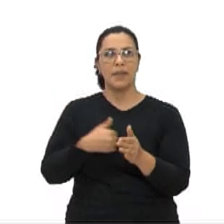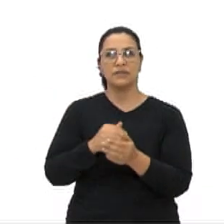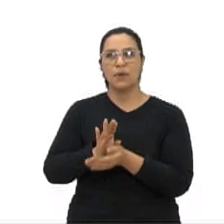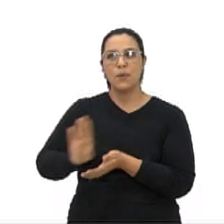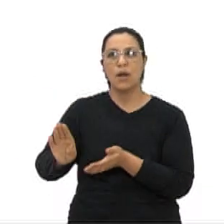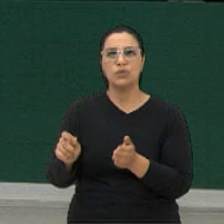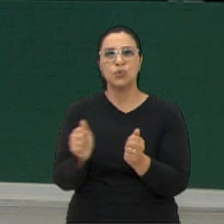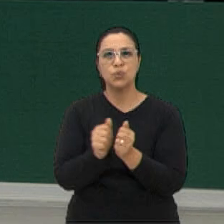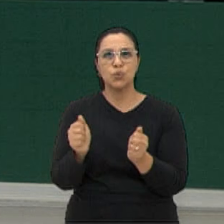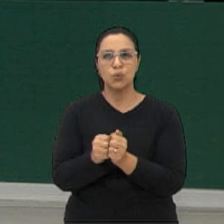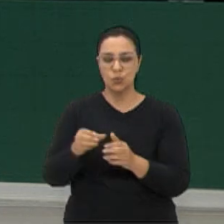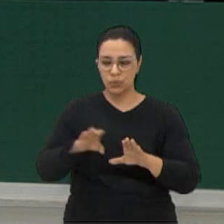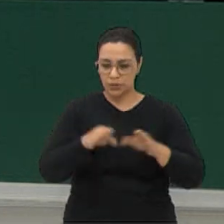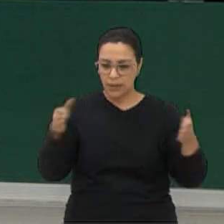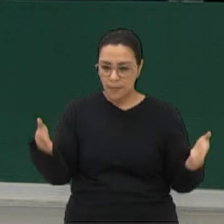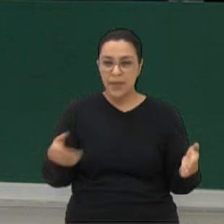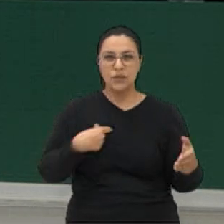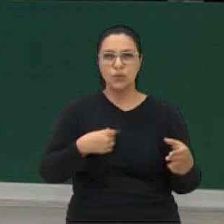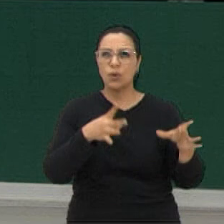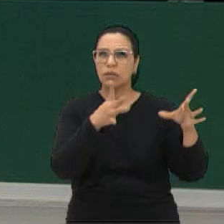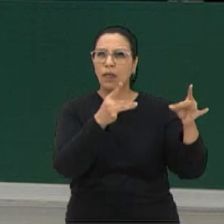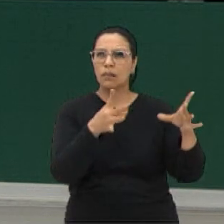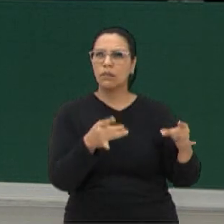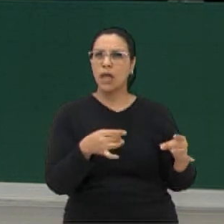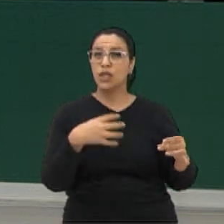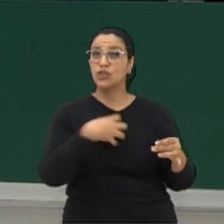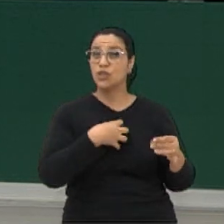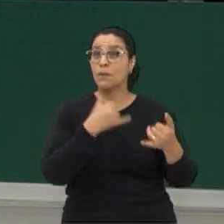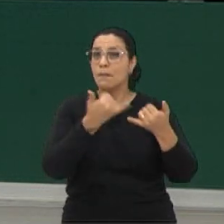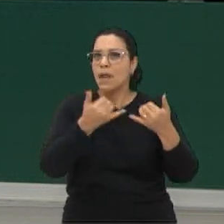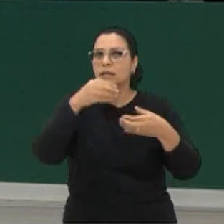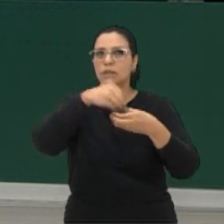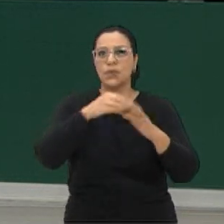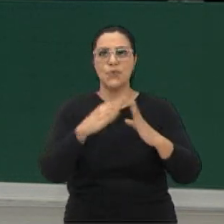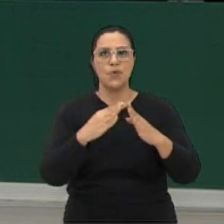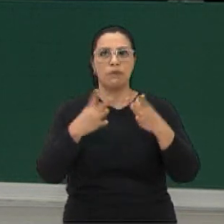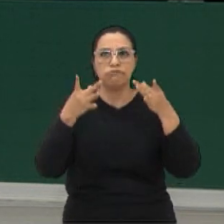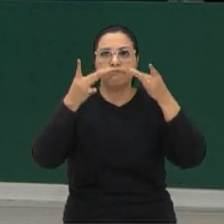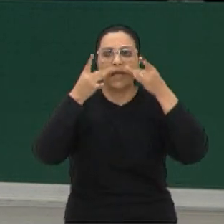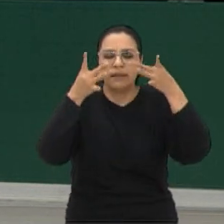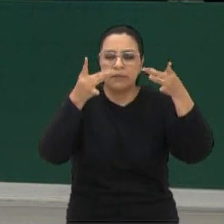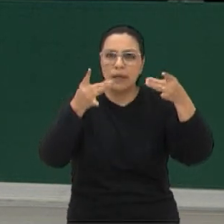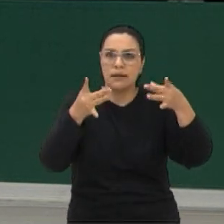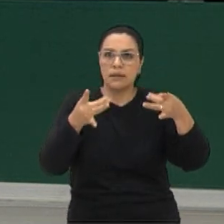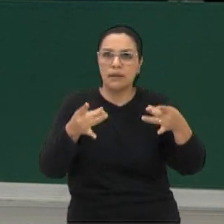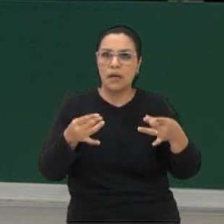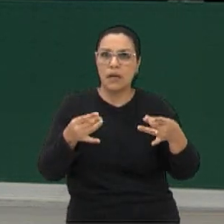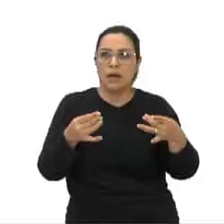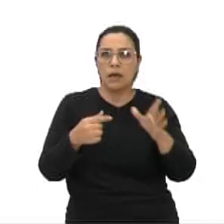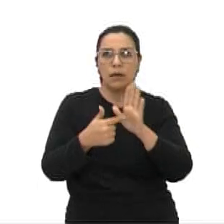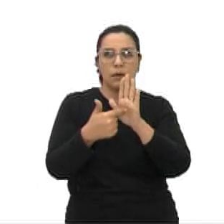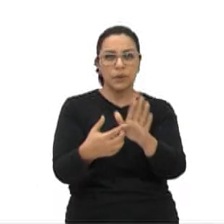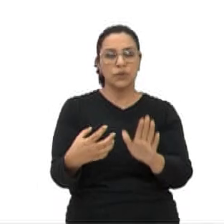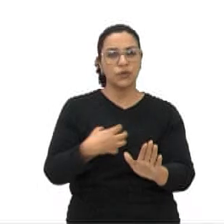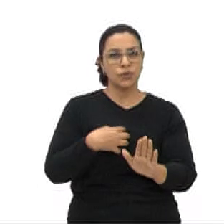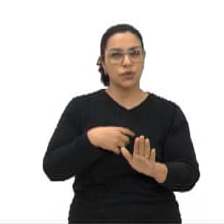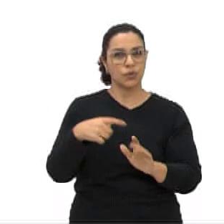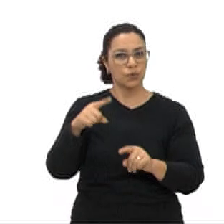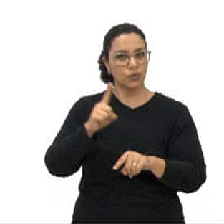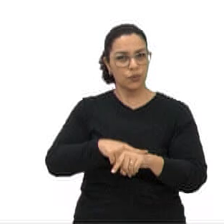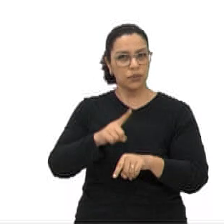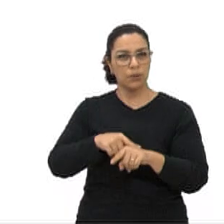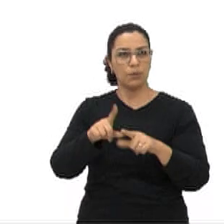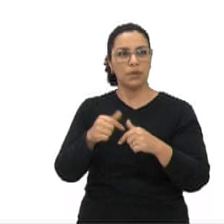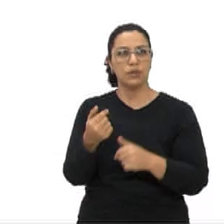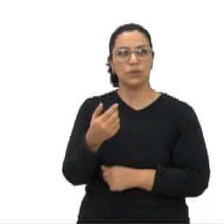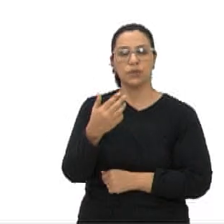empurrado para ser colocado em cima da mesa, né? Tudo intencionalizado, né? Então, ele nos mostra com muito detalhe essa ação do tempo, né? E